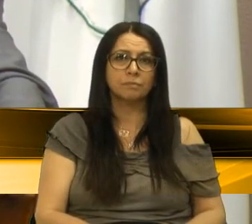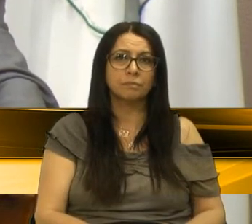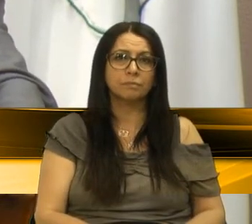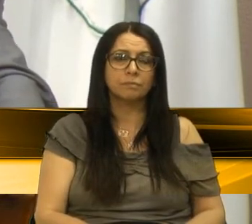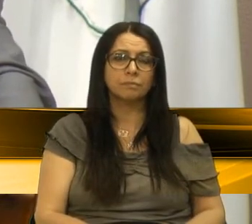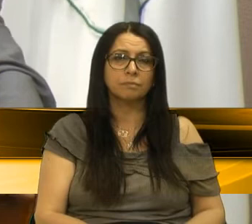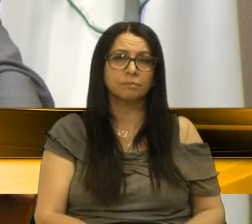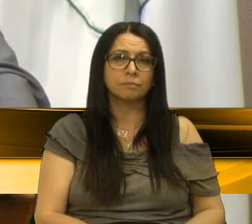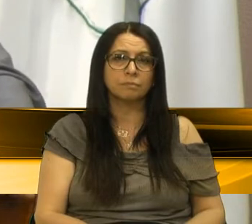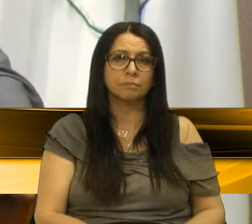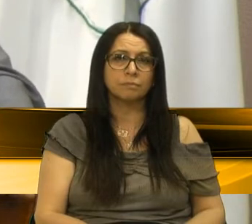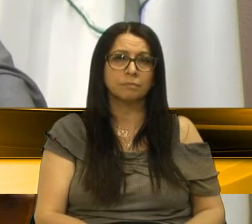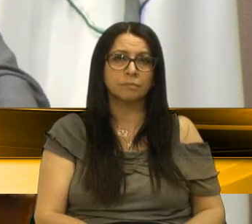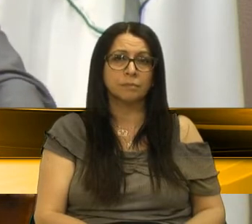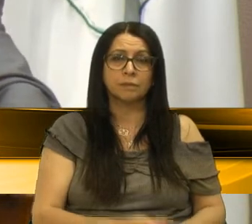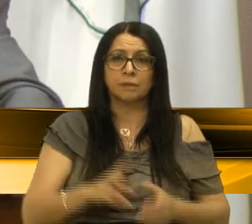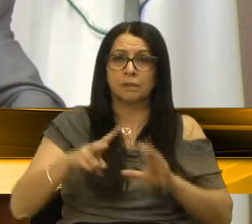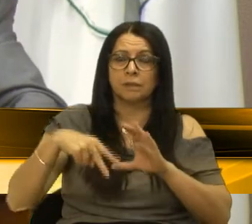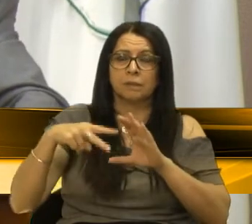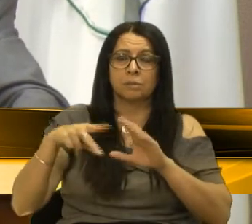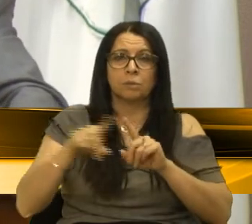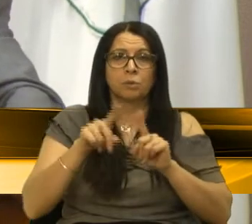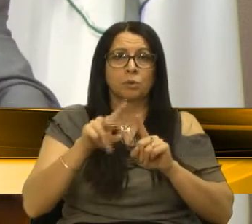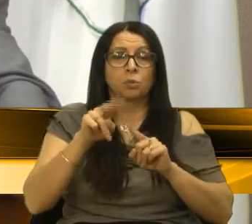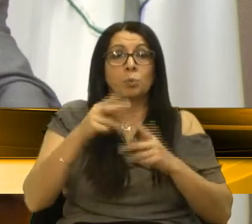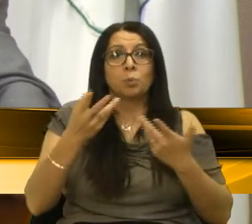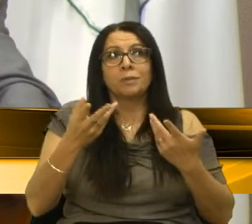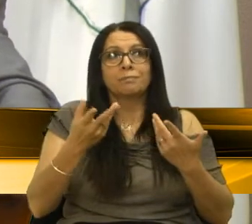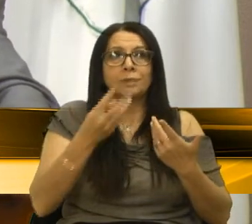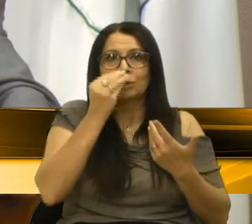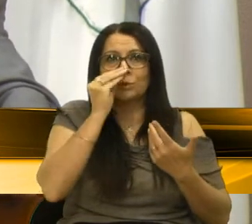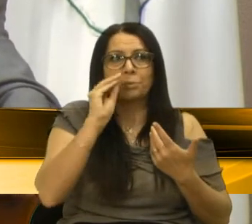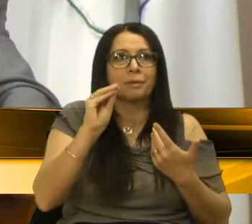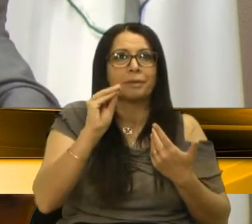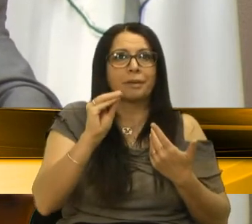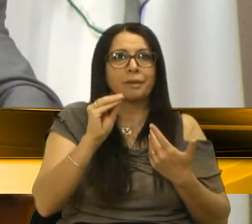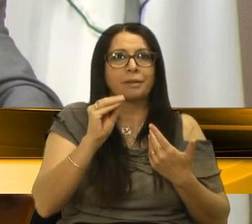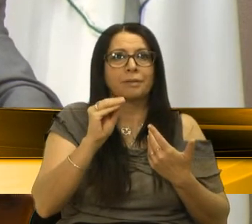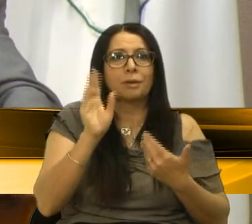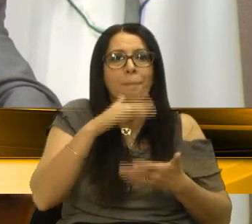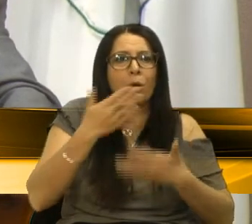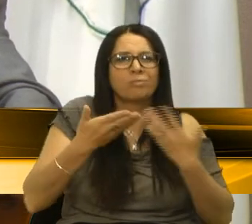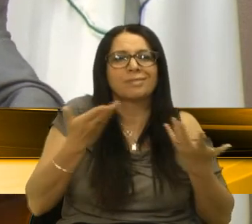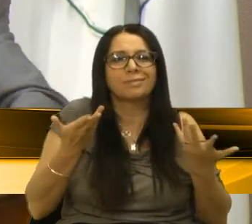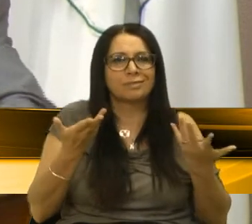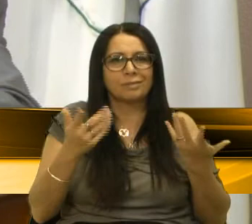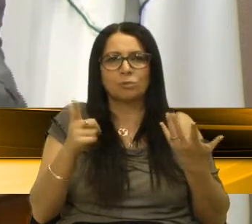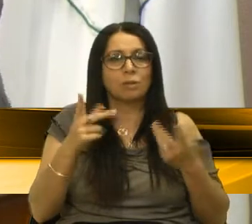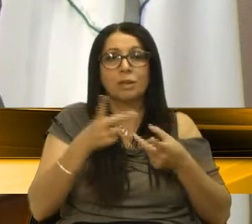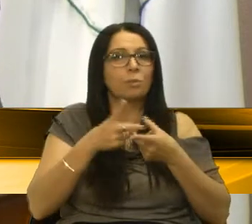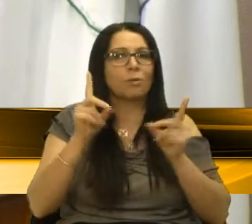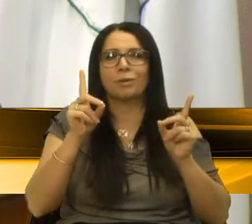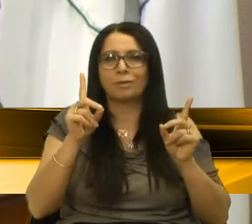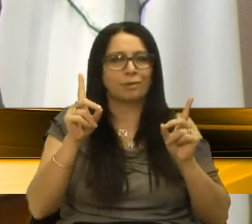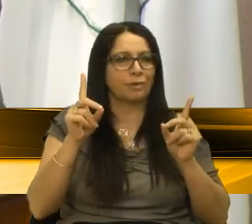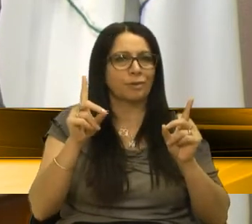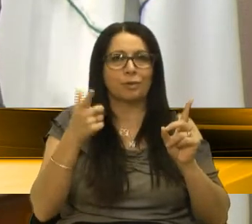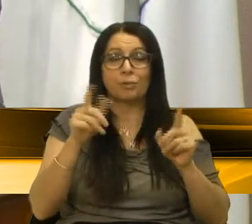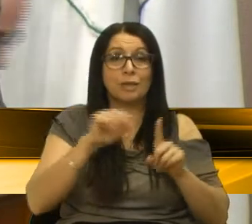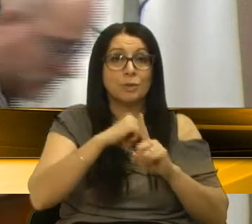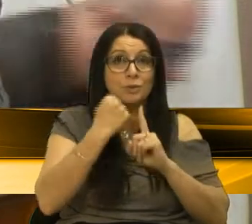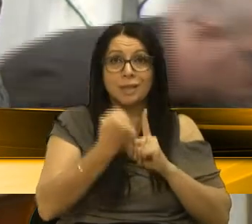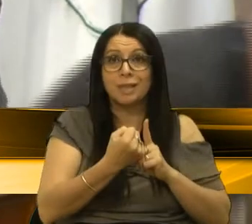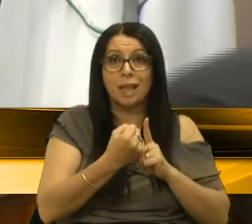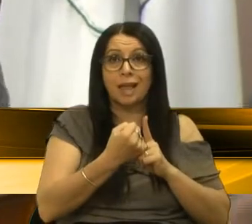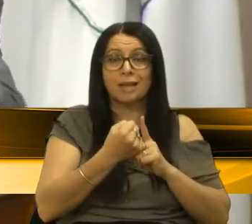O poder legislativo nunca foi tão desprezado e maltratado, e não existe democracia, não existe sociedade